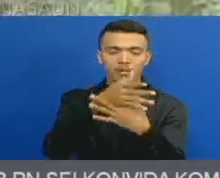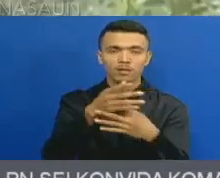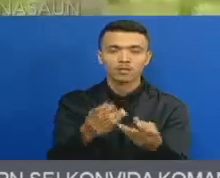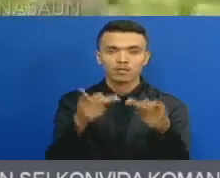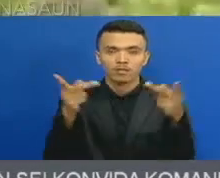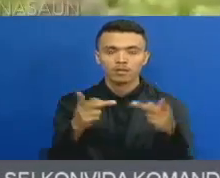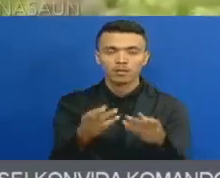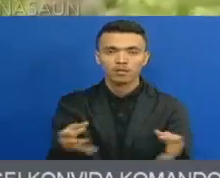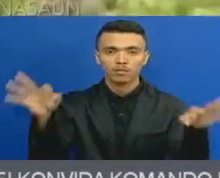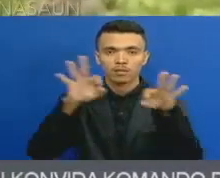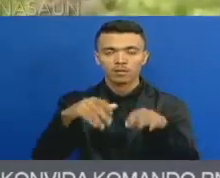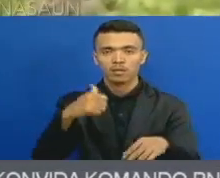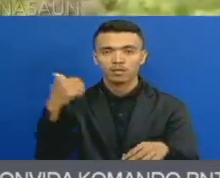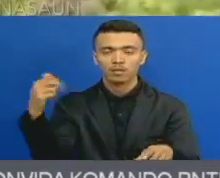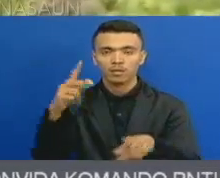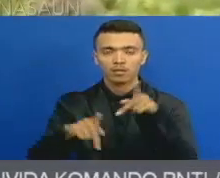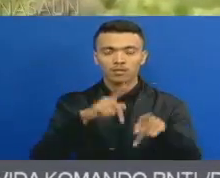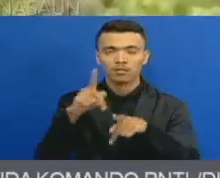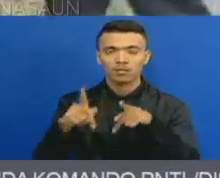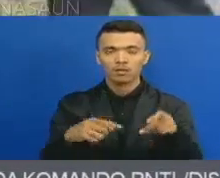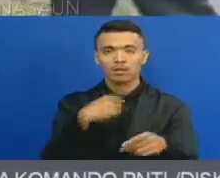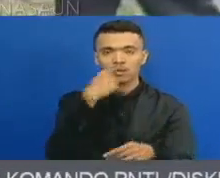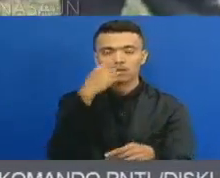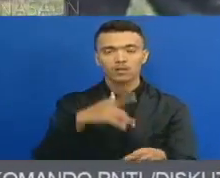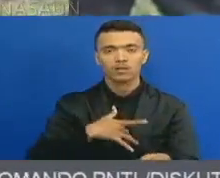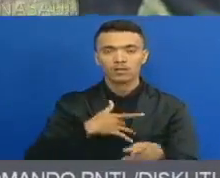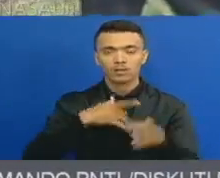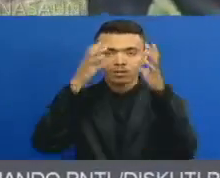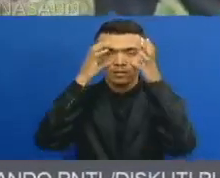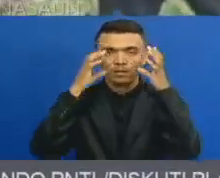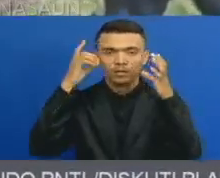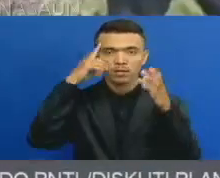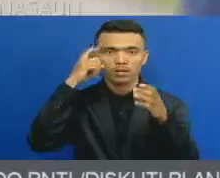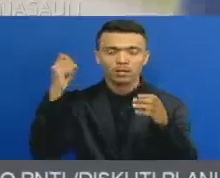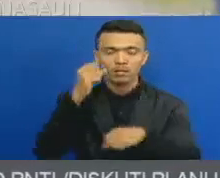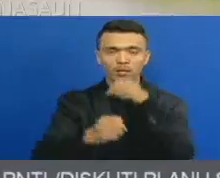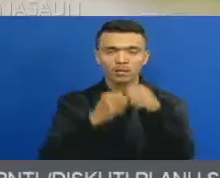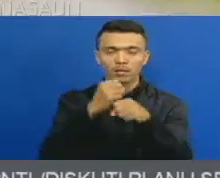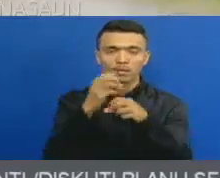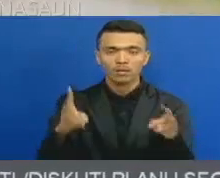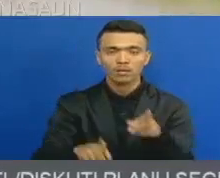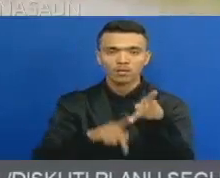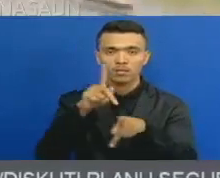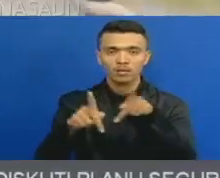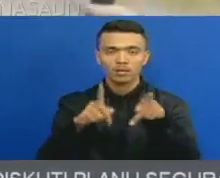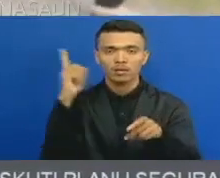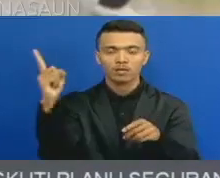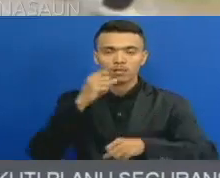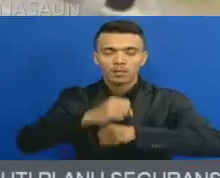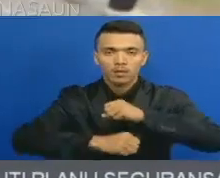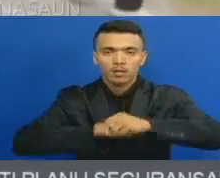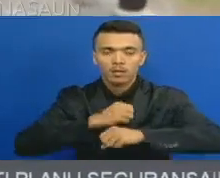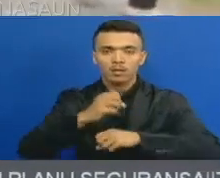importante selo. Comunidade Armando dos Santos Madeira sente triste. Tamba cada tinan, comunidade sempre halerik ba